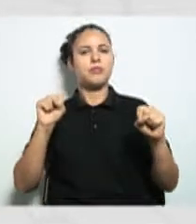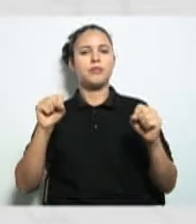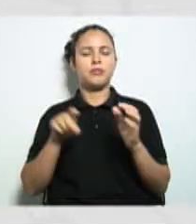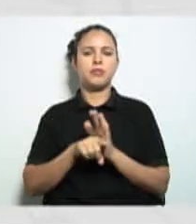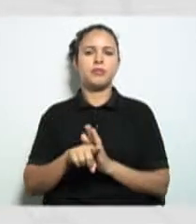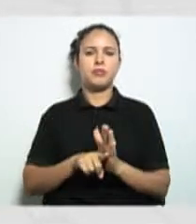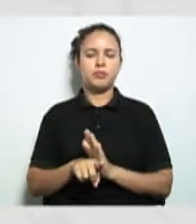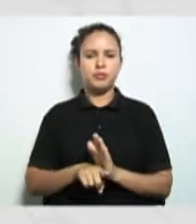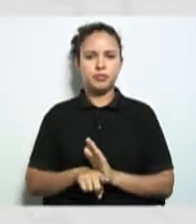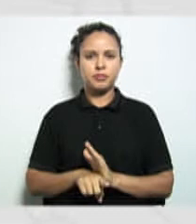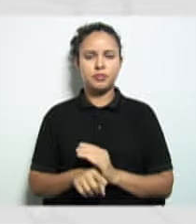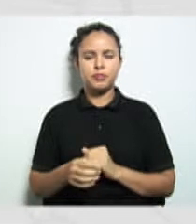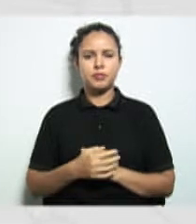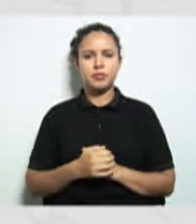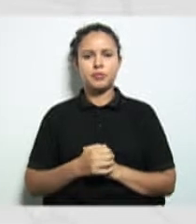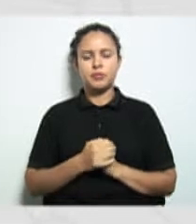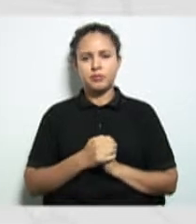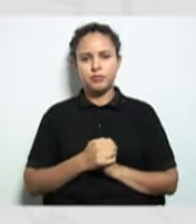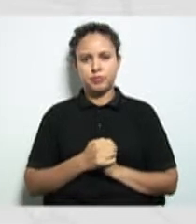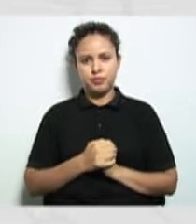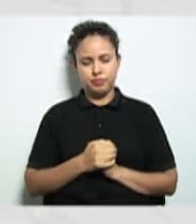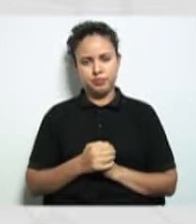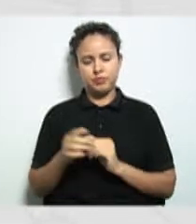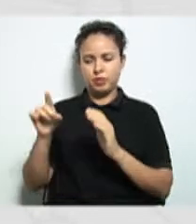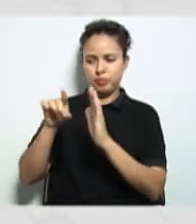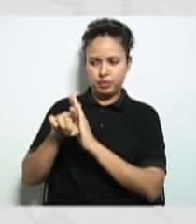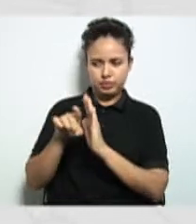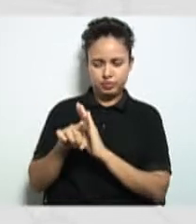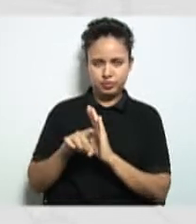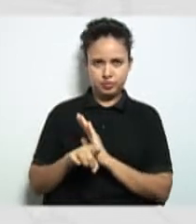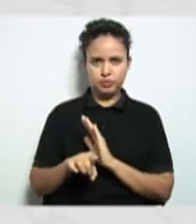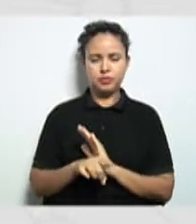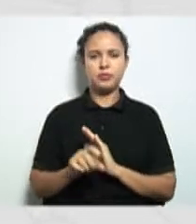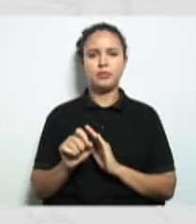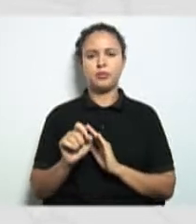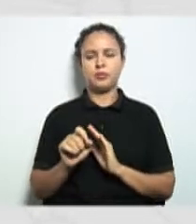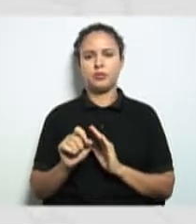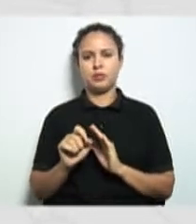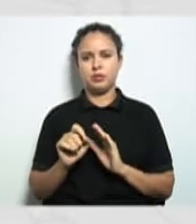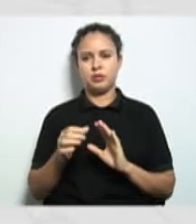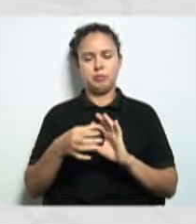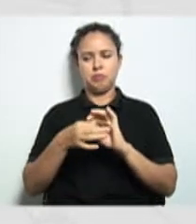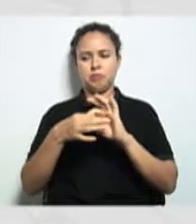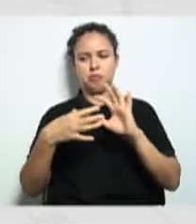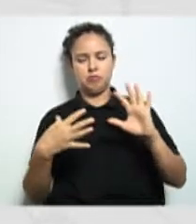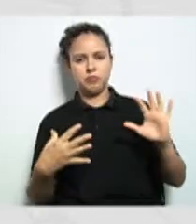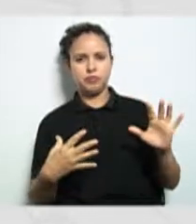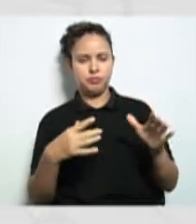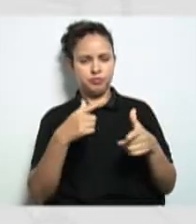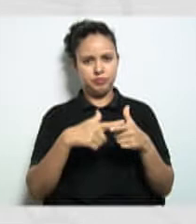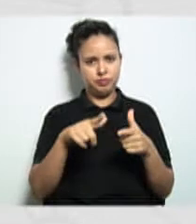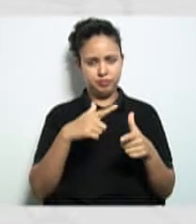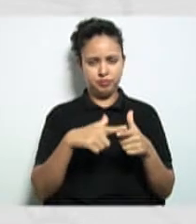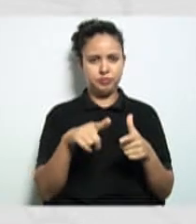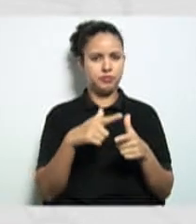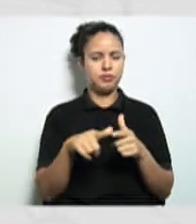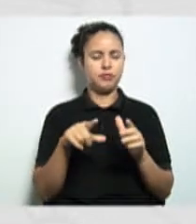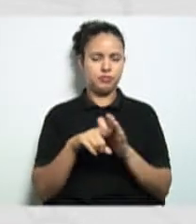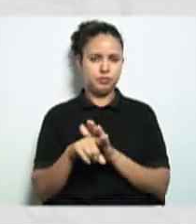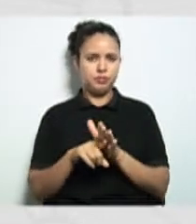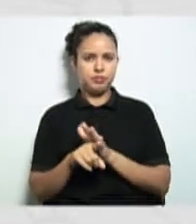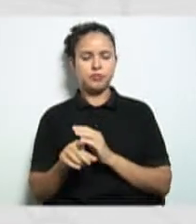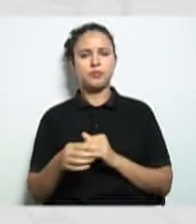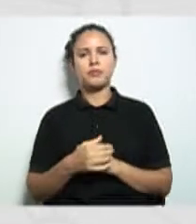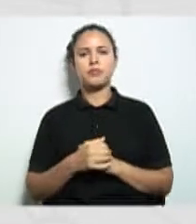de pesquisa, questionário, não deve estar relacionado ao problema de pesquisa. Ainda V